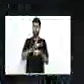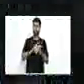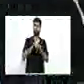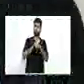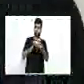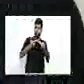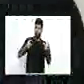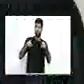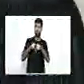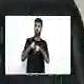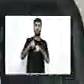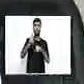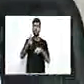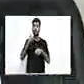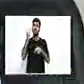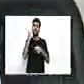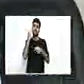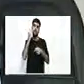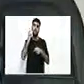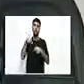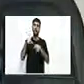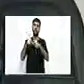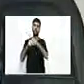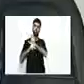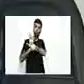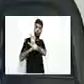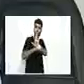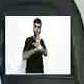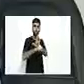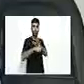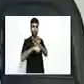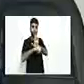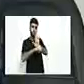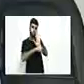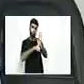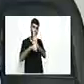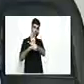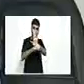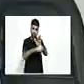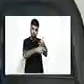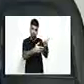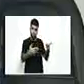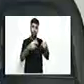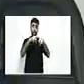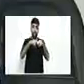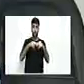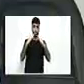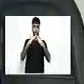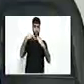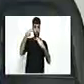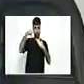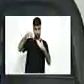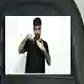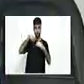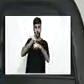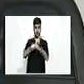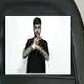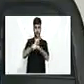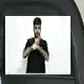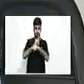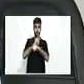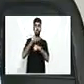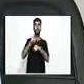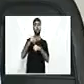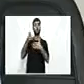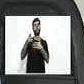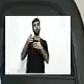procurava na medida do possível ajudar a todos os que o procuravam a Câmara Municipal de Viçosa com